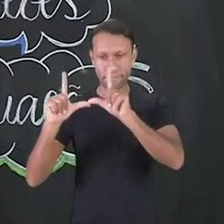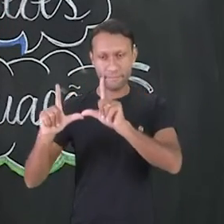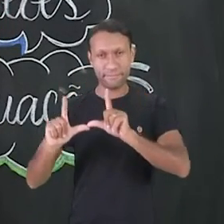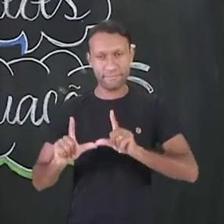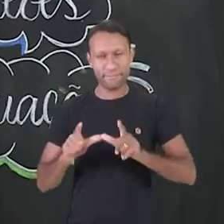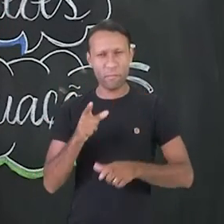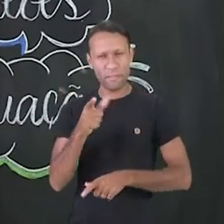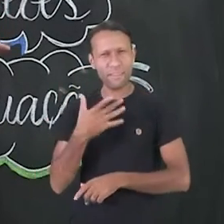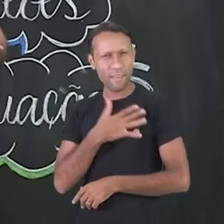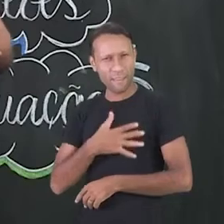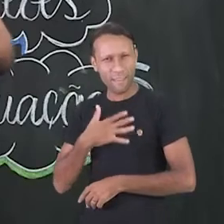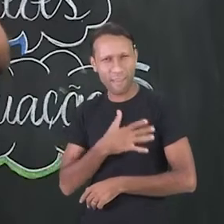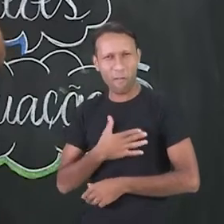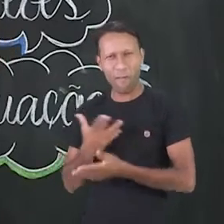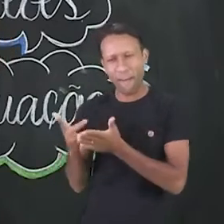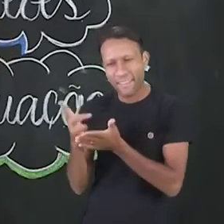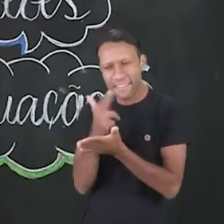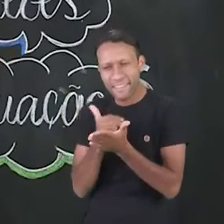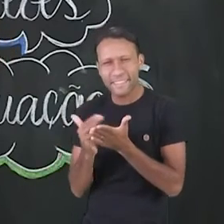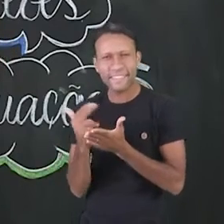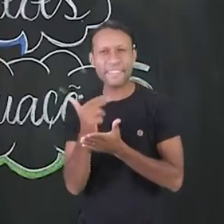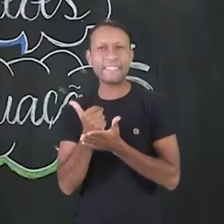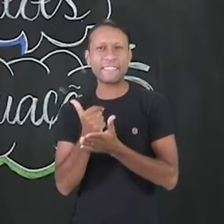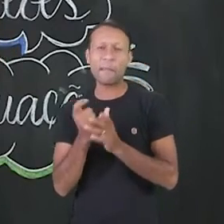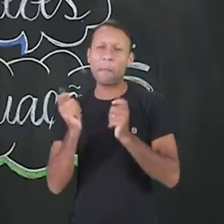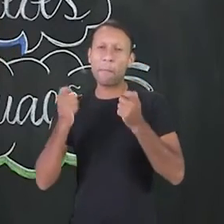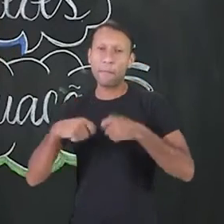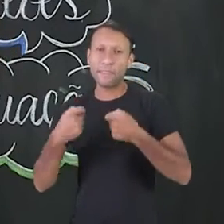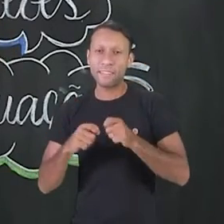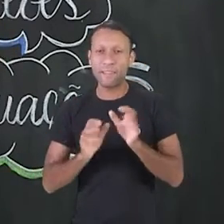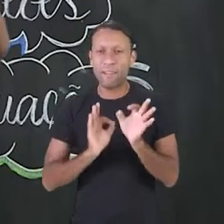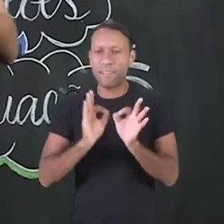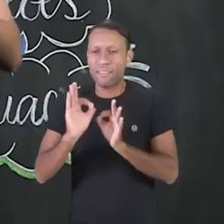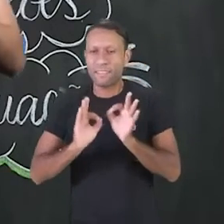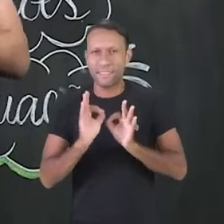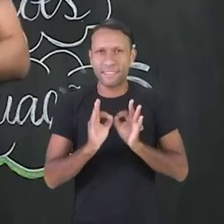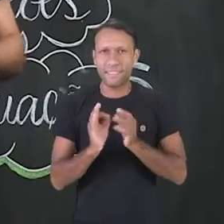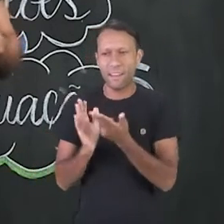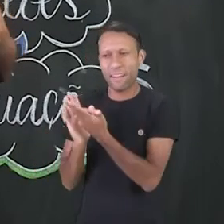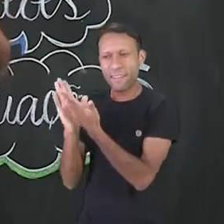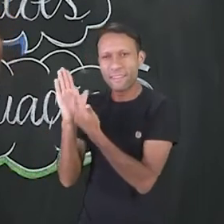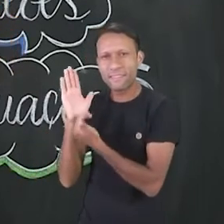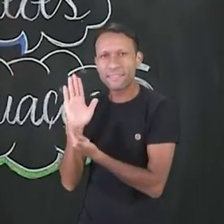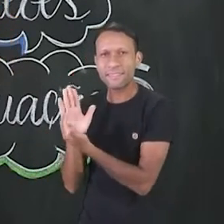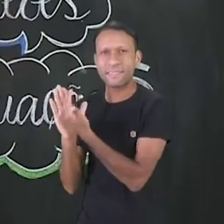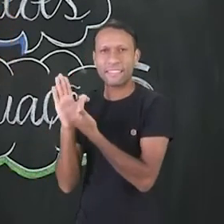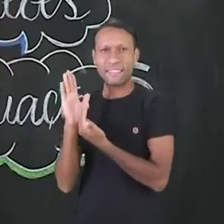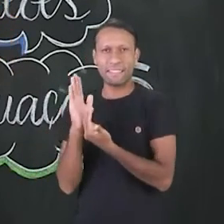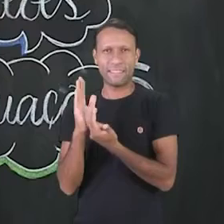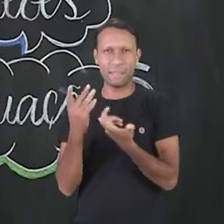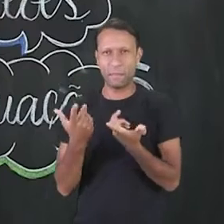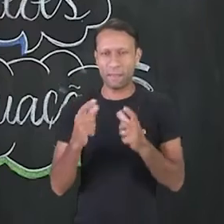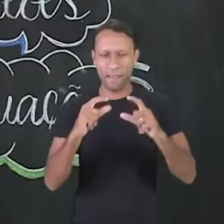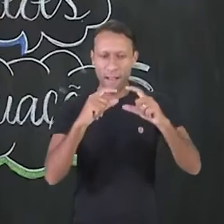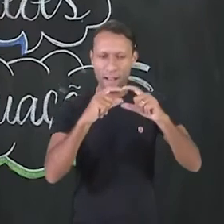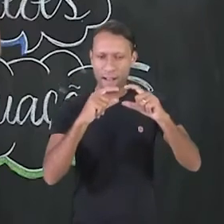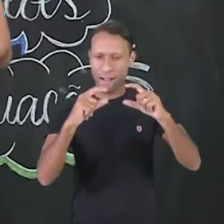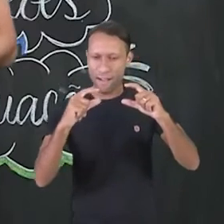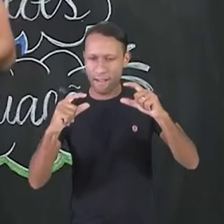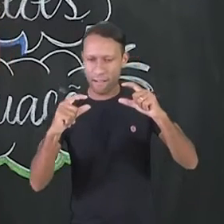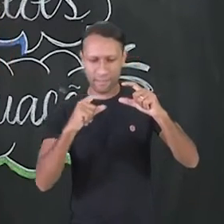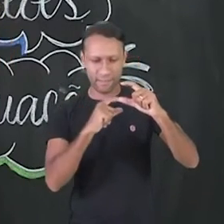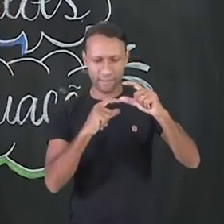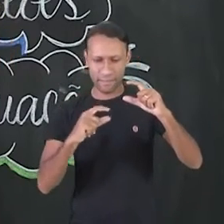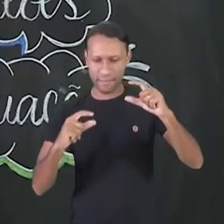Por isso, quem curte desenhar já aprende desde cedo que é preciso ordenar esses desenhos de uma forma que faça sentido, de uma forma